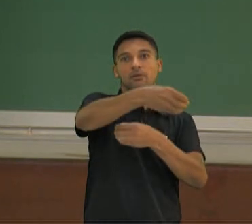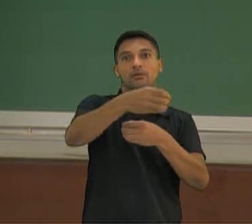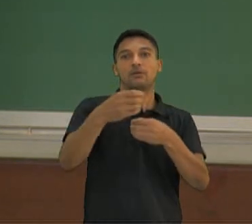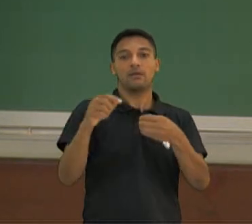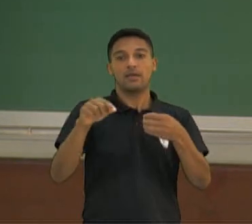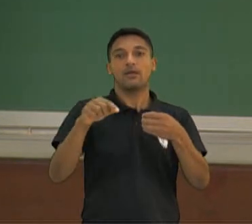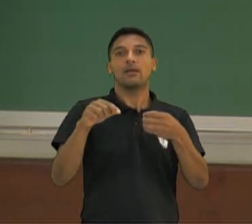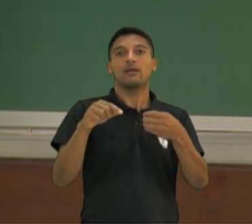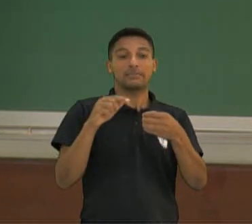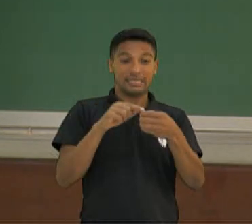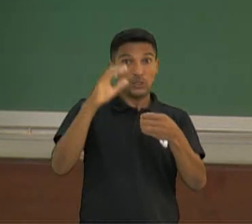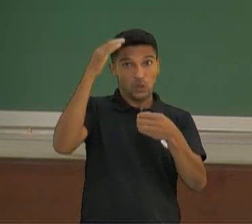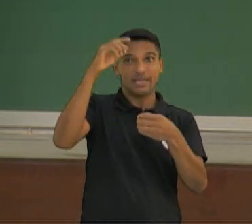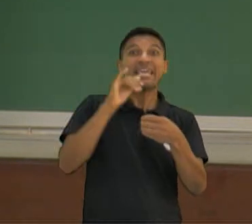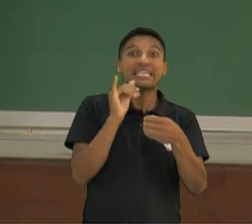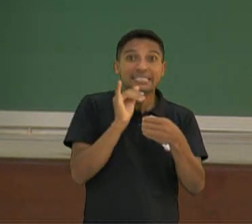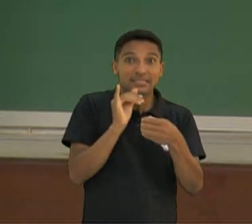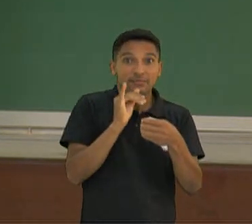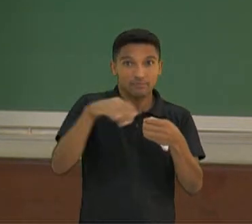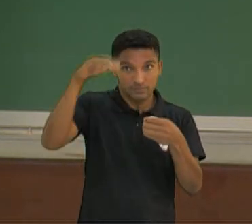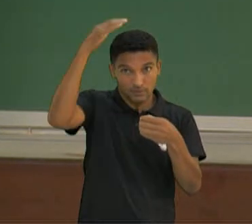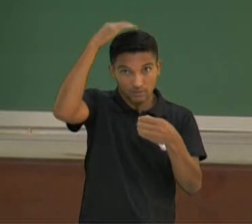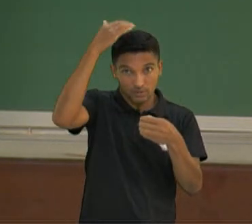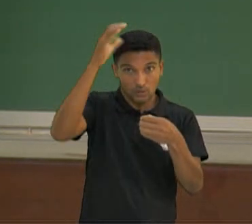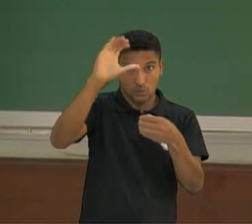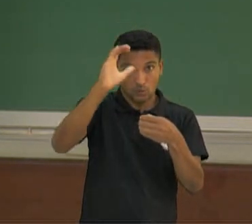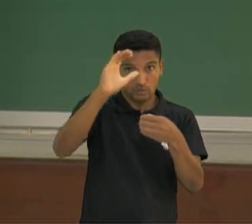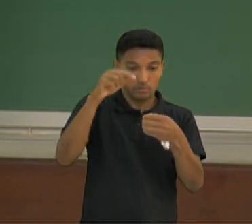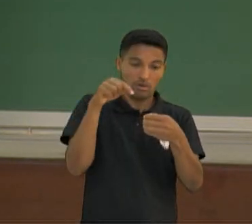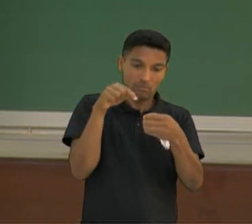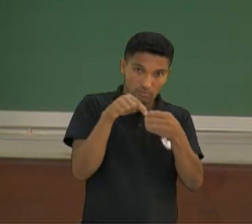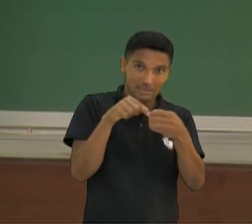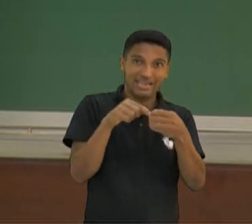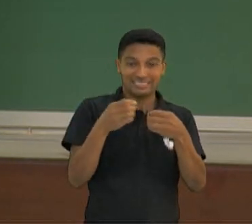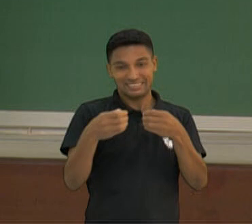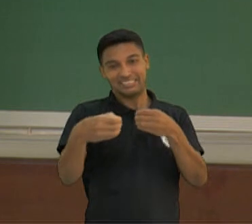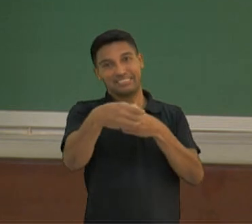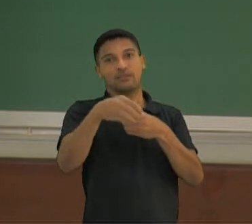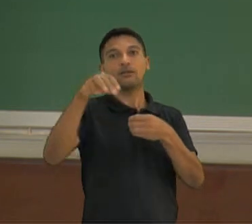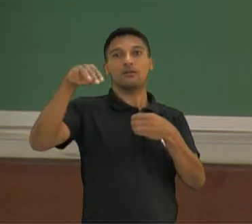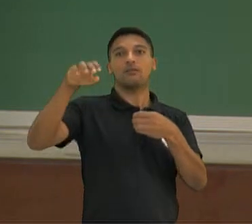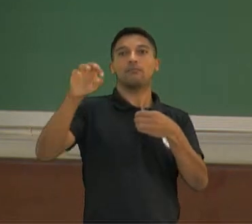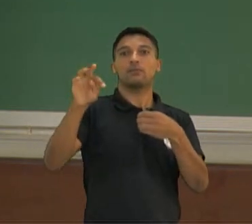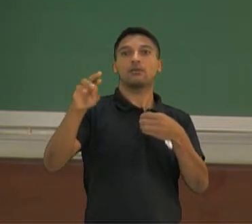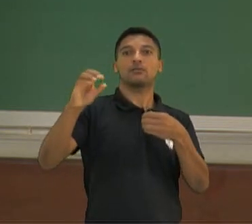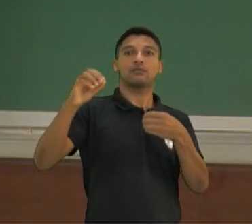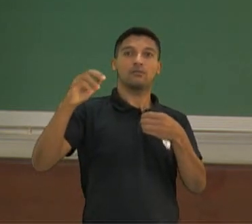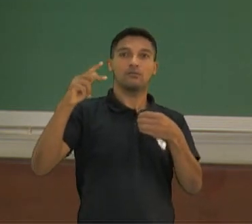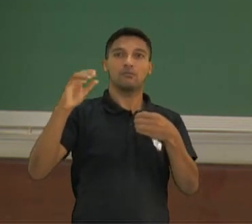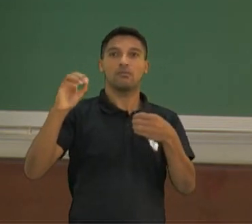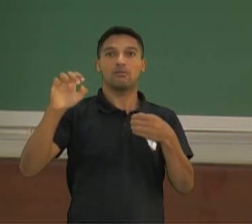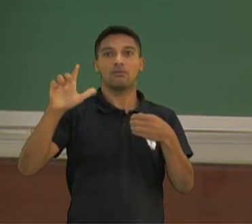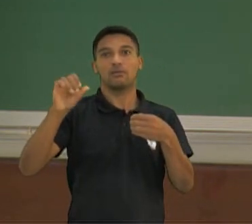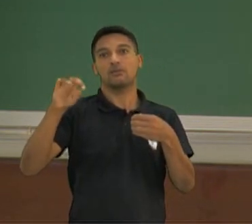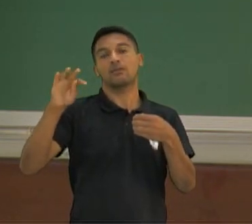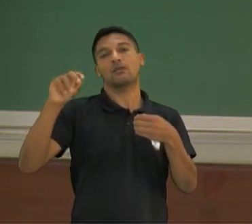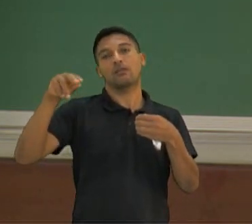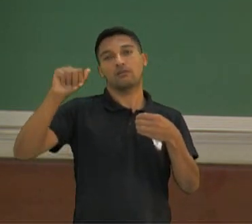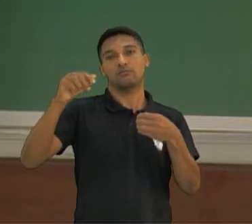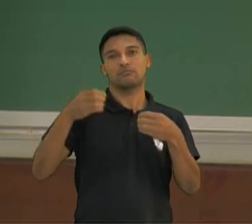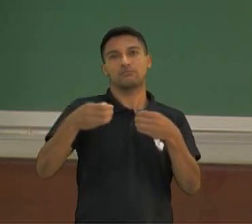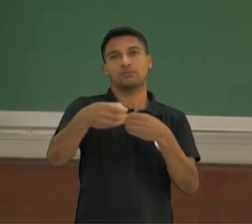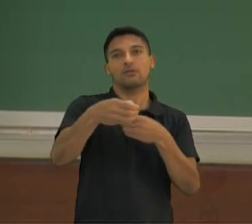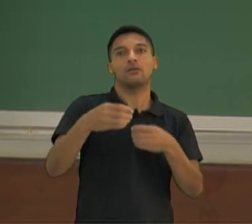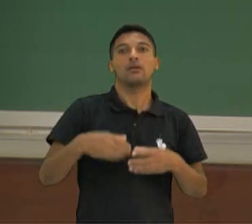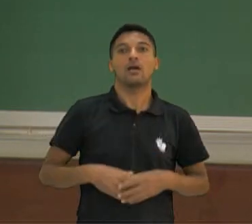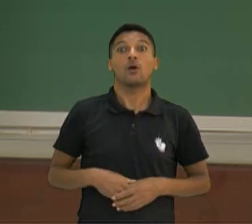Grande Curitiba e a região que faz parte da metrópole. Aqui a mesma coisa. Nós temos Seul, a capital da Coreia, tem